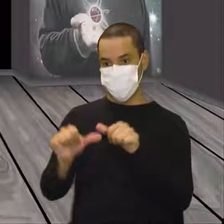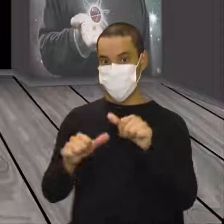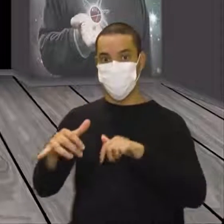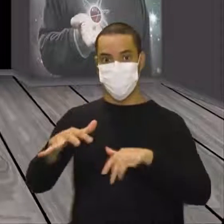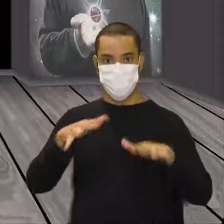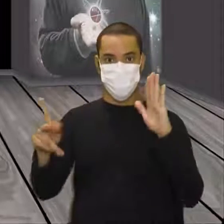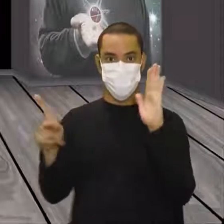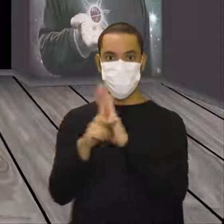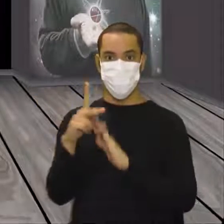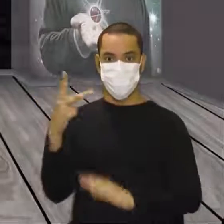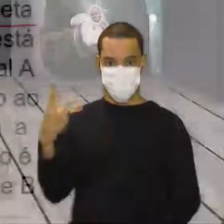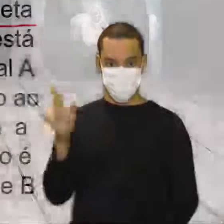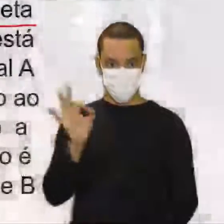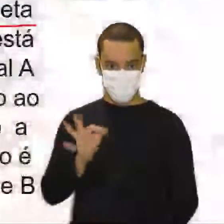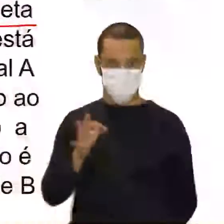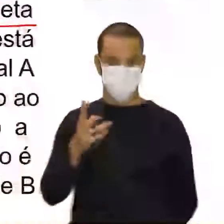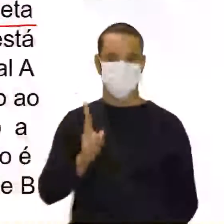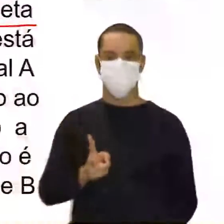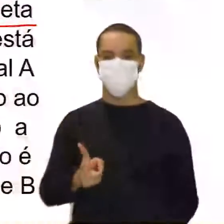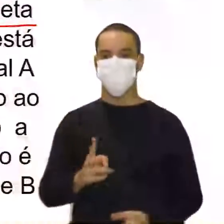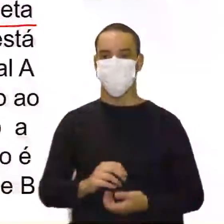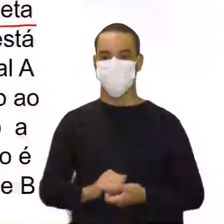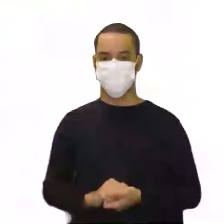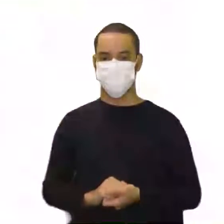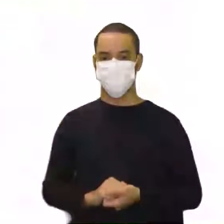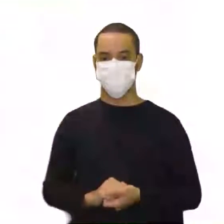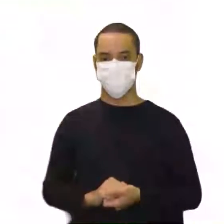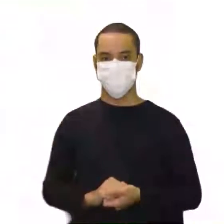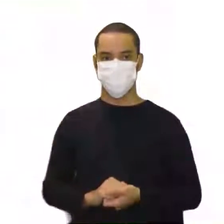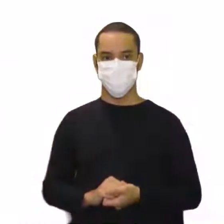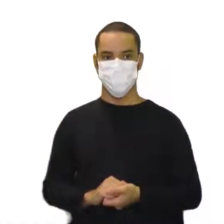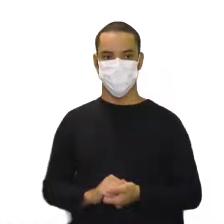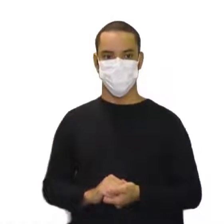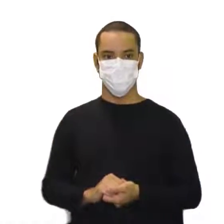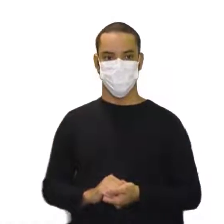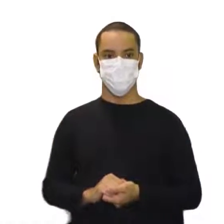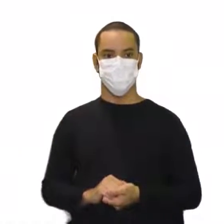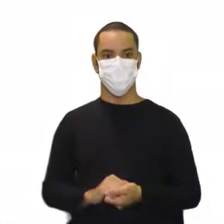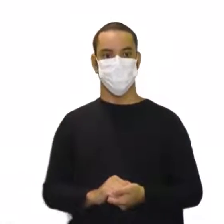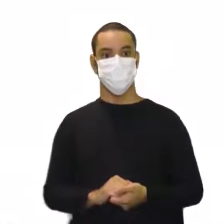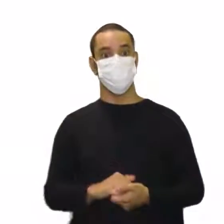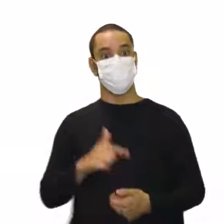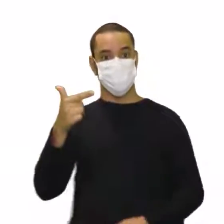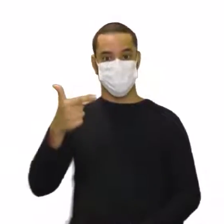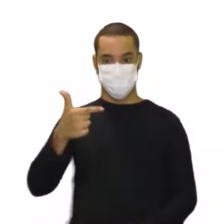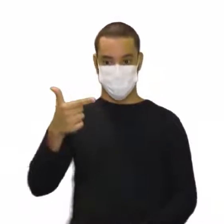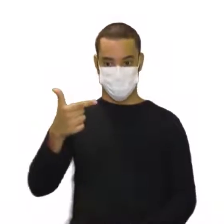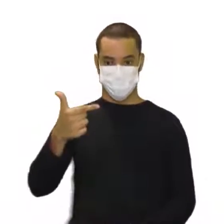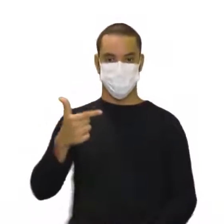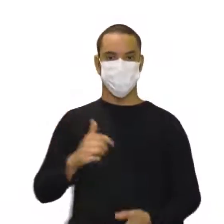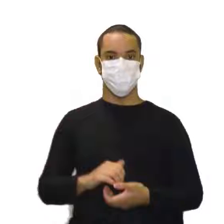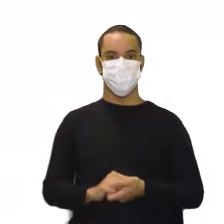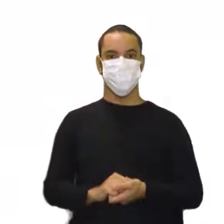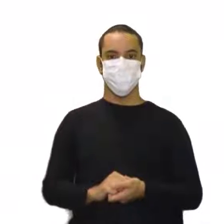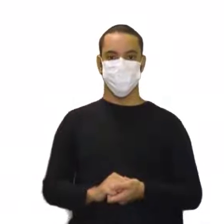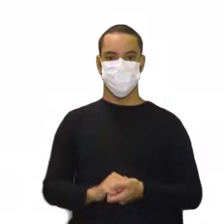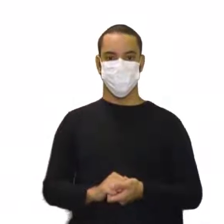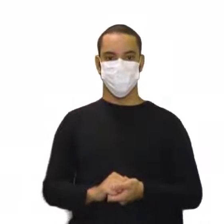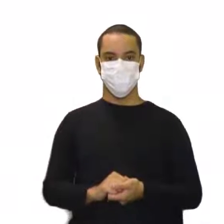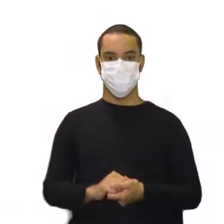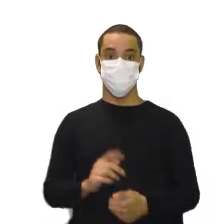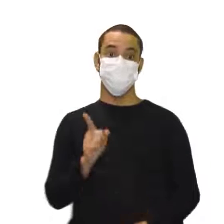movimento delas, né? Então, vamos continuar lá. Então, é a primeira. Vamos para a nossa segunda questão. A figura